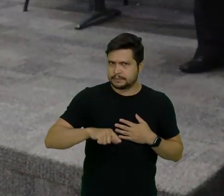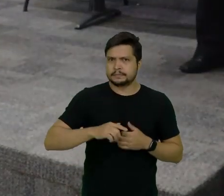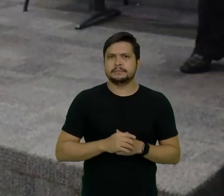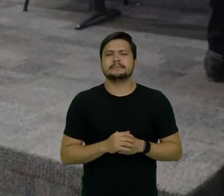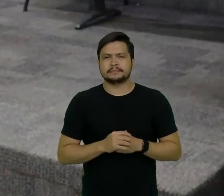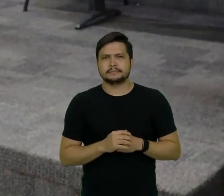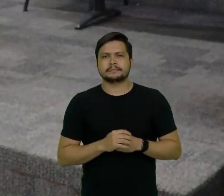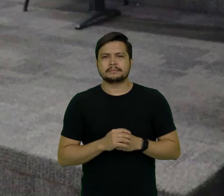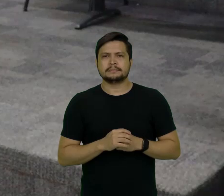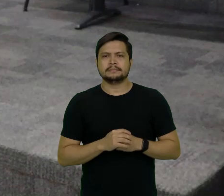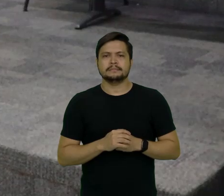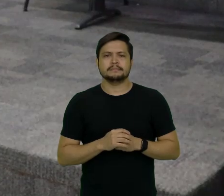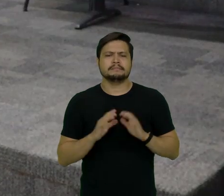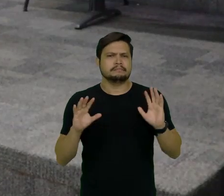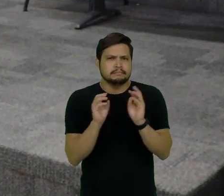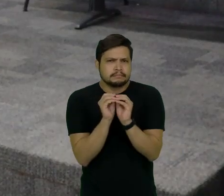Boa noite mais uma vez.